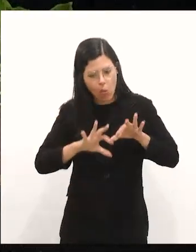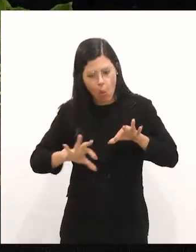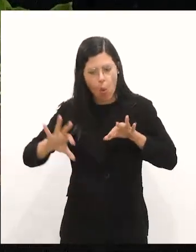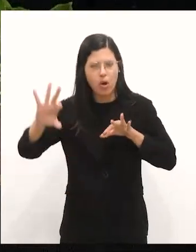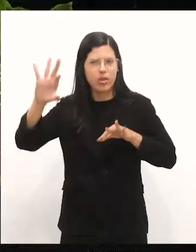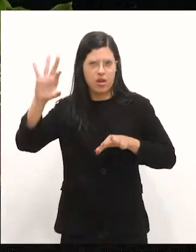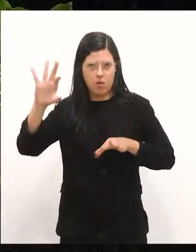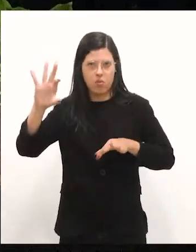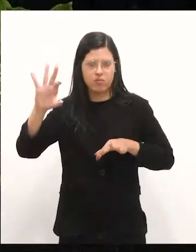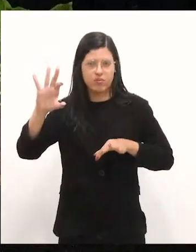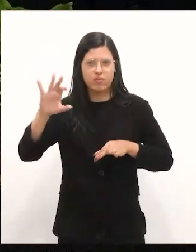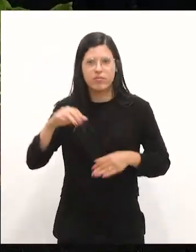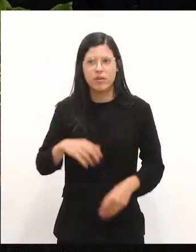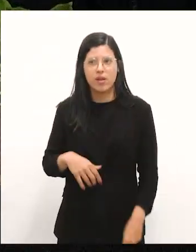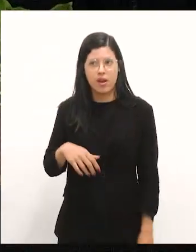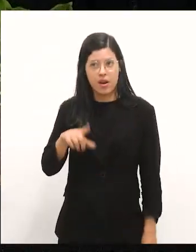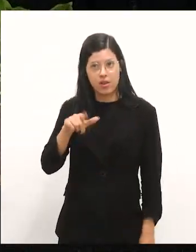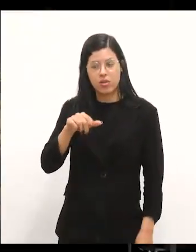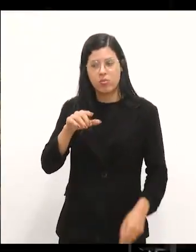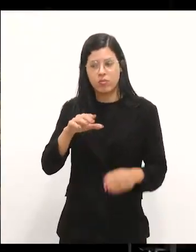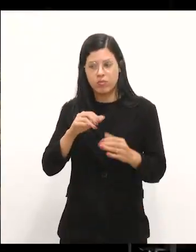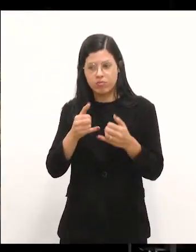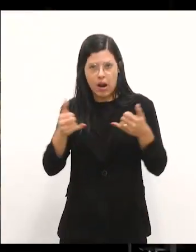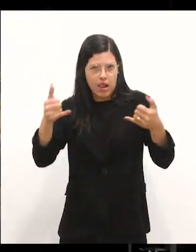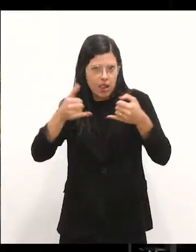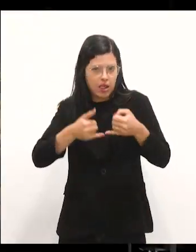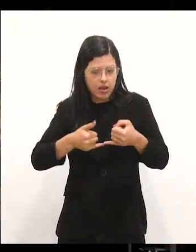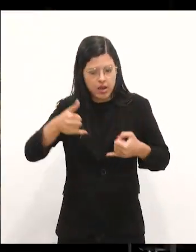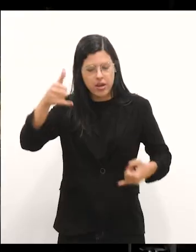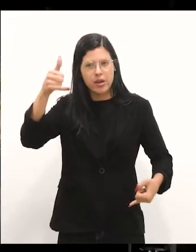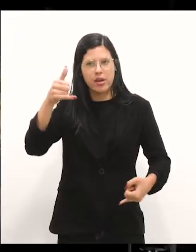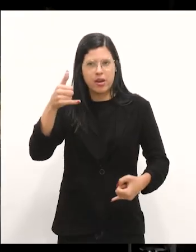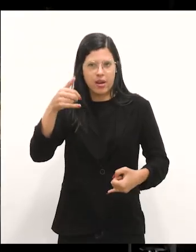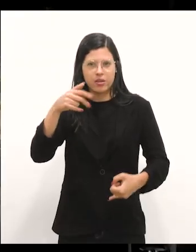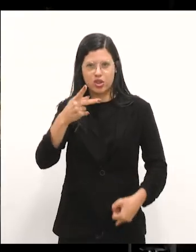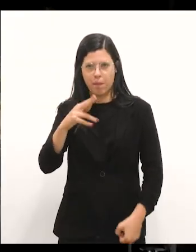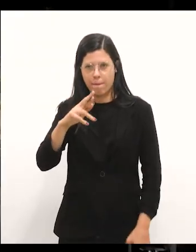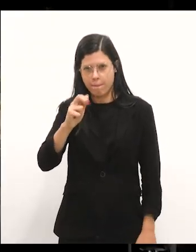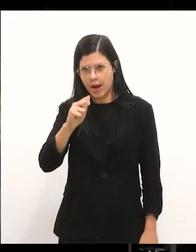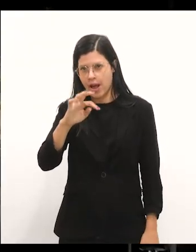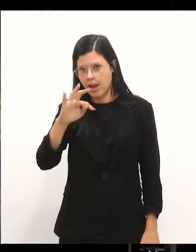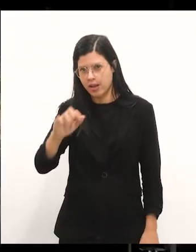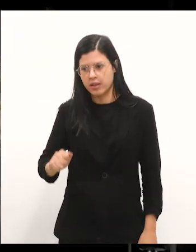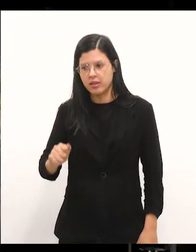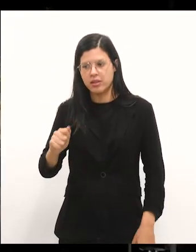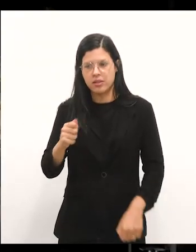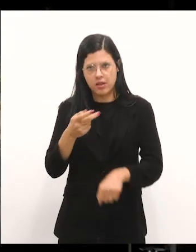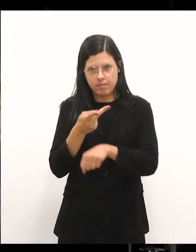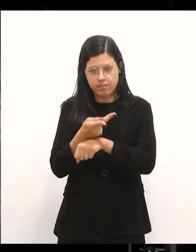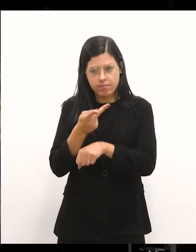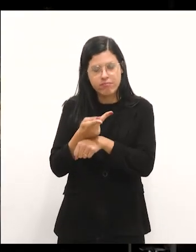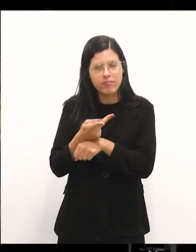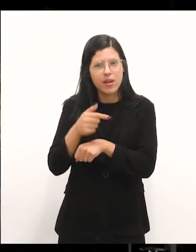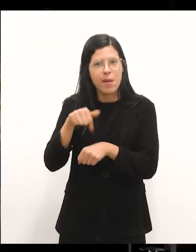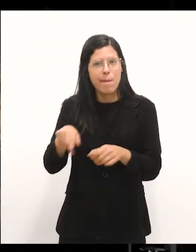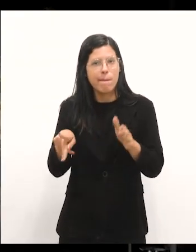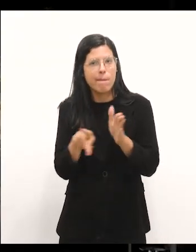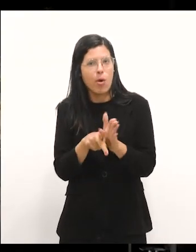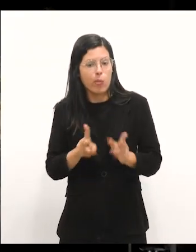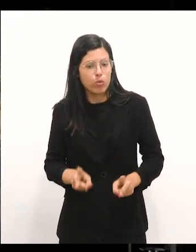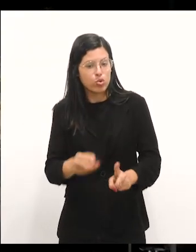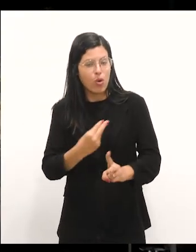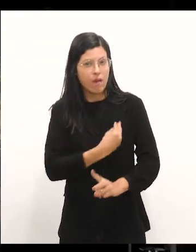cordão fluídico, muitas vezes chamado de cordão de prata, que mantém a vida do corpo, que